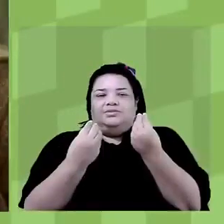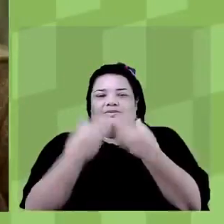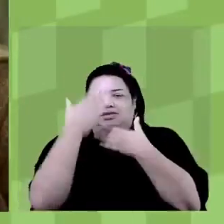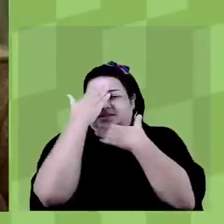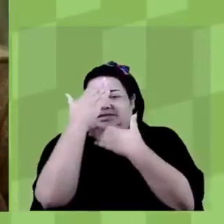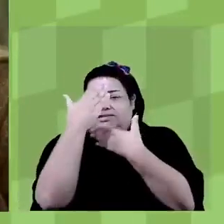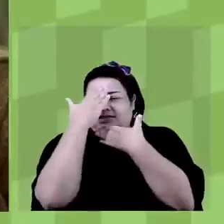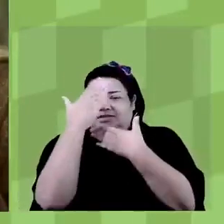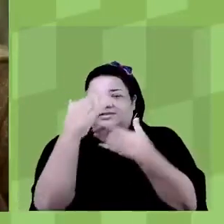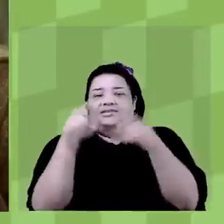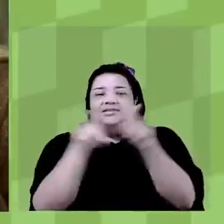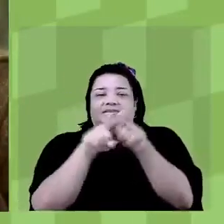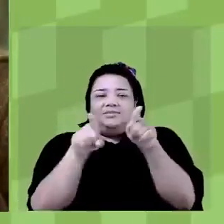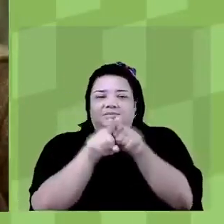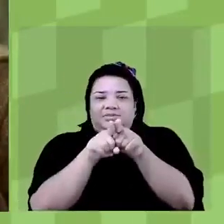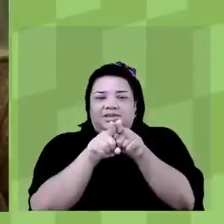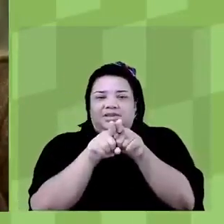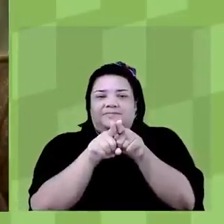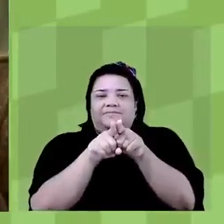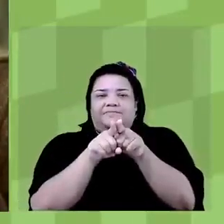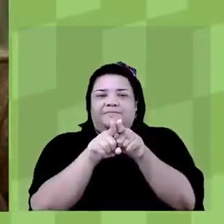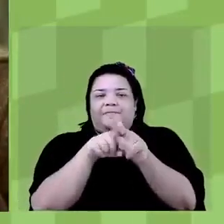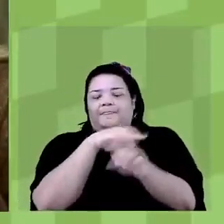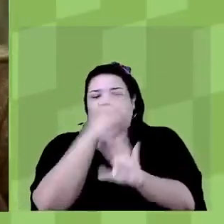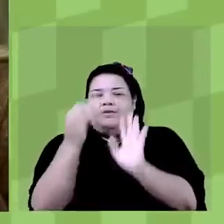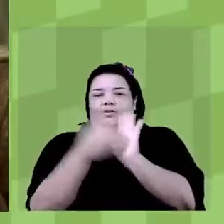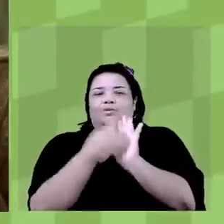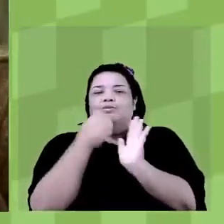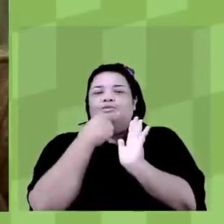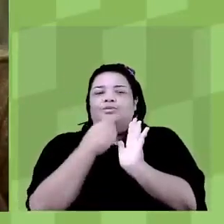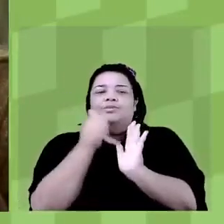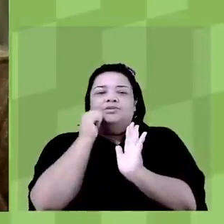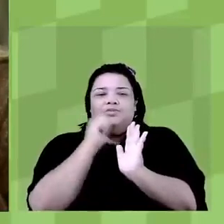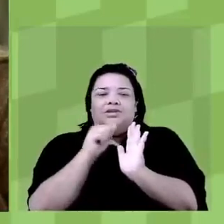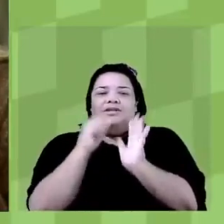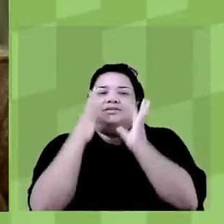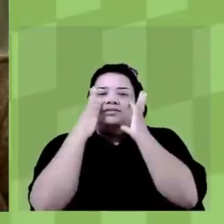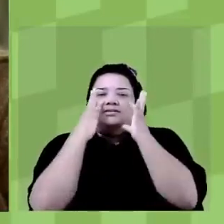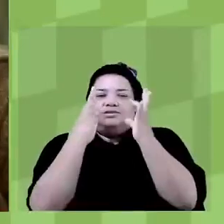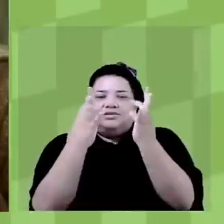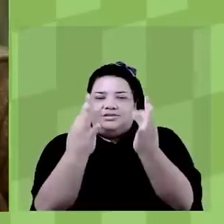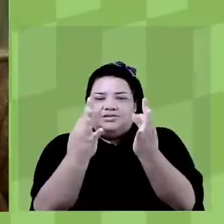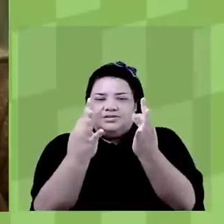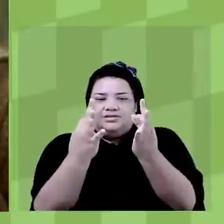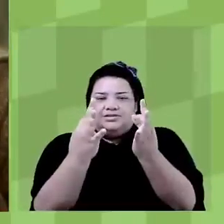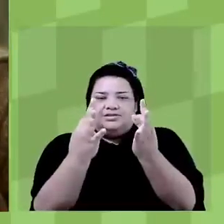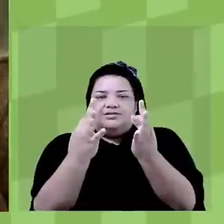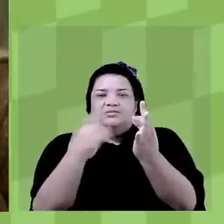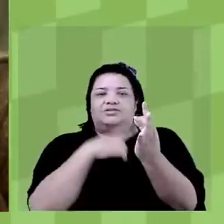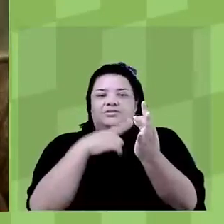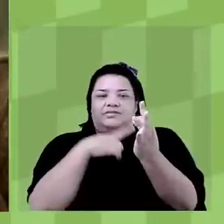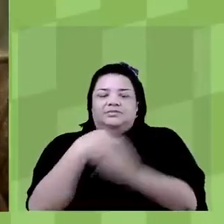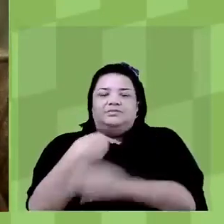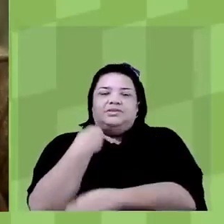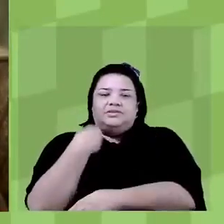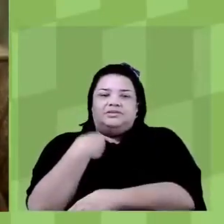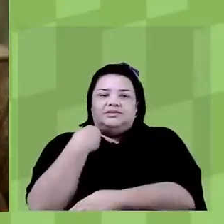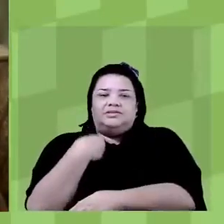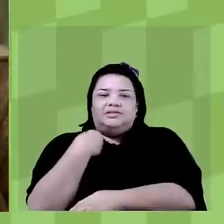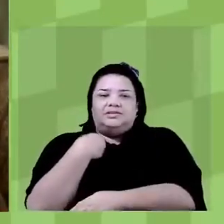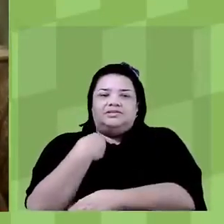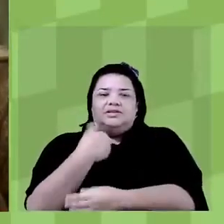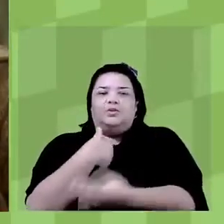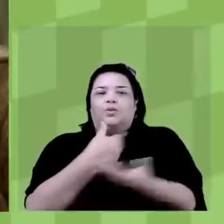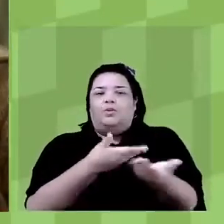a presença de todas e todos nesse evento, né? Todos que assistiram, estiveram presentes. E eu convido,